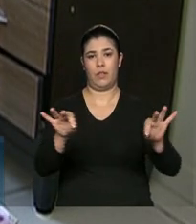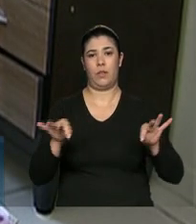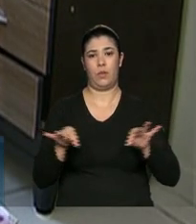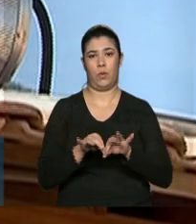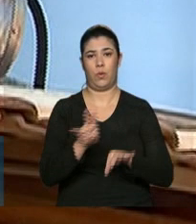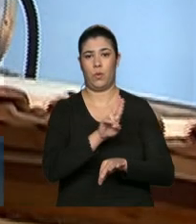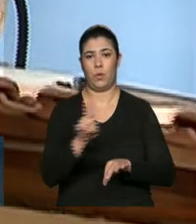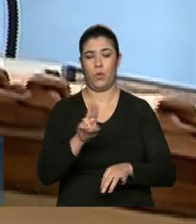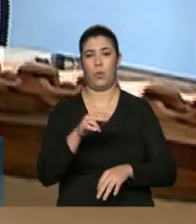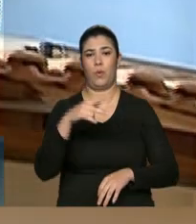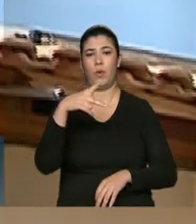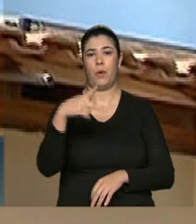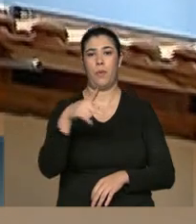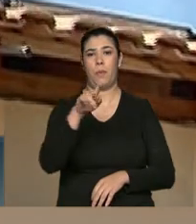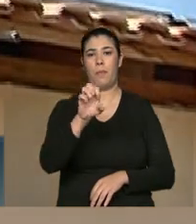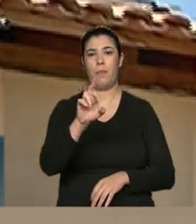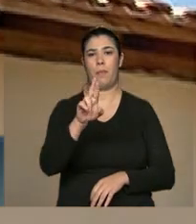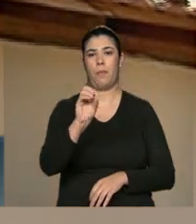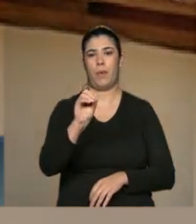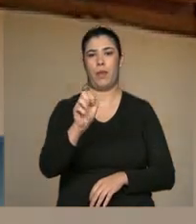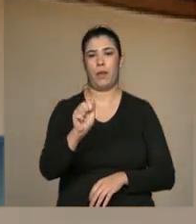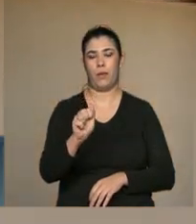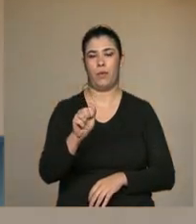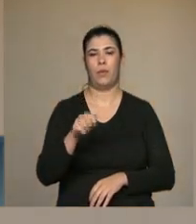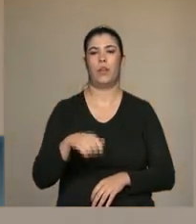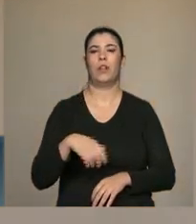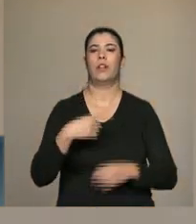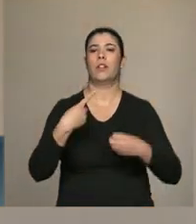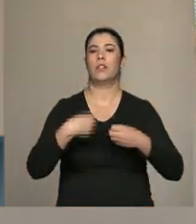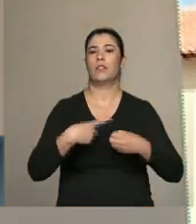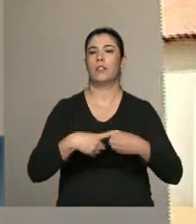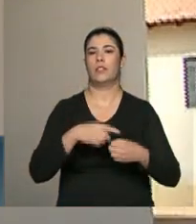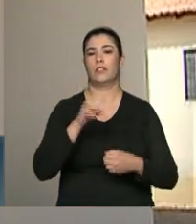que fica em Boa Vista, Roraima.